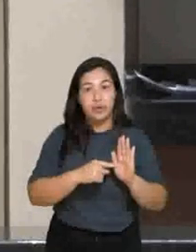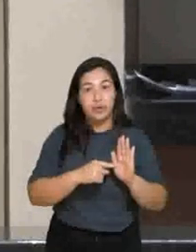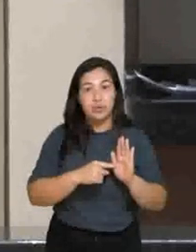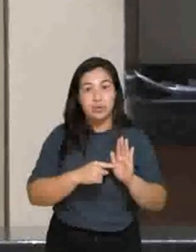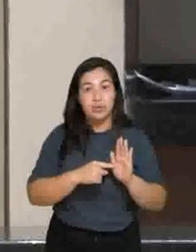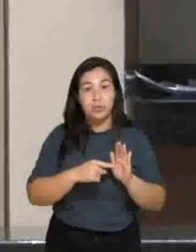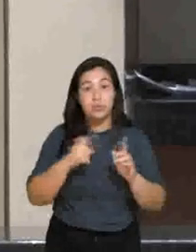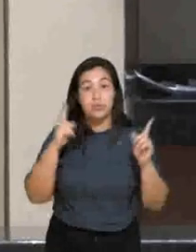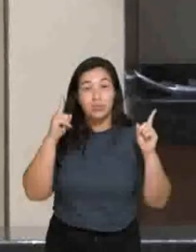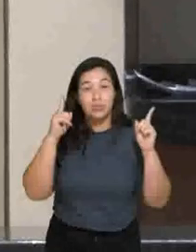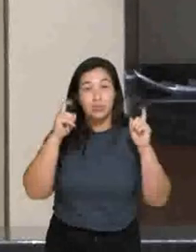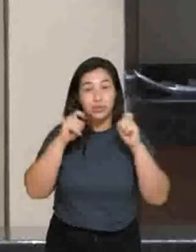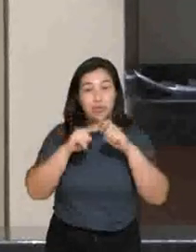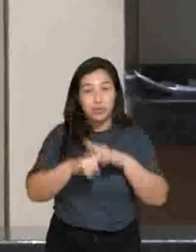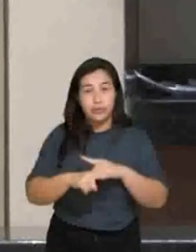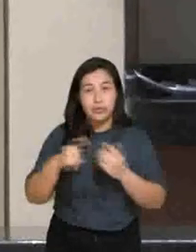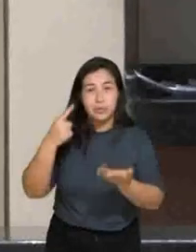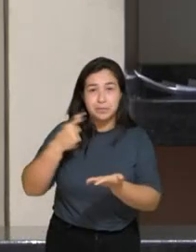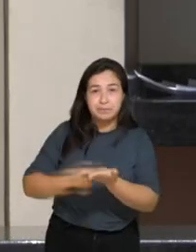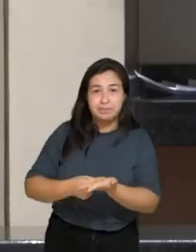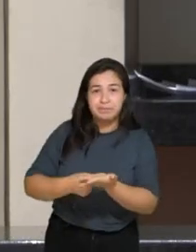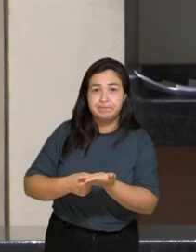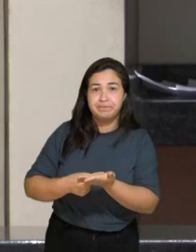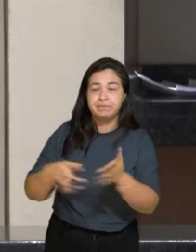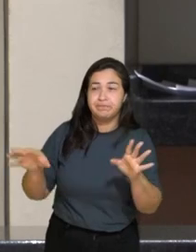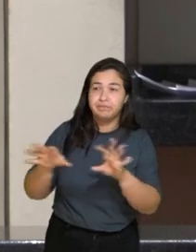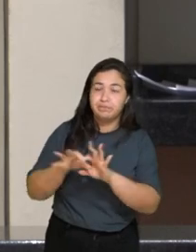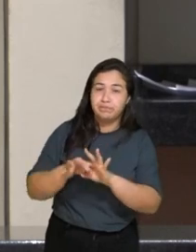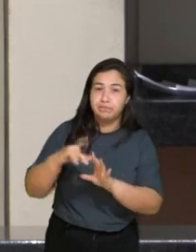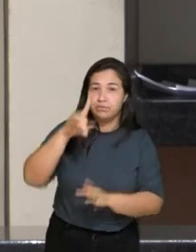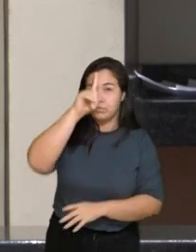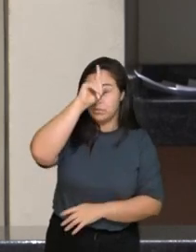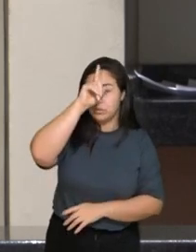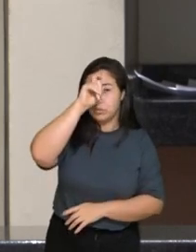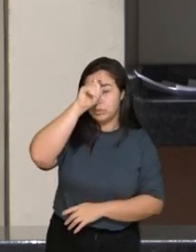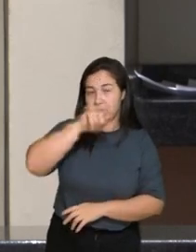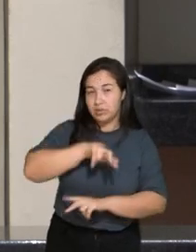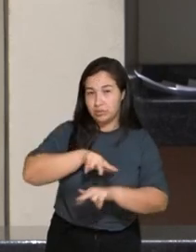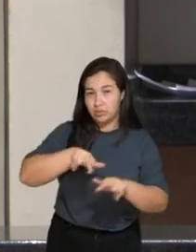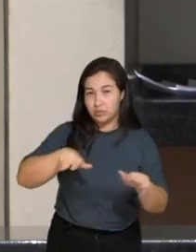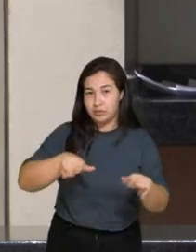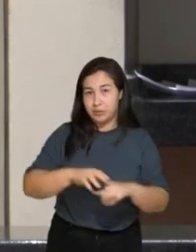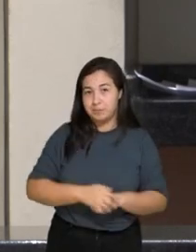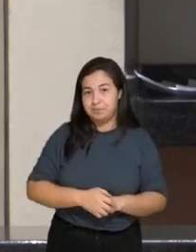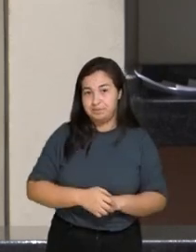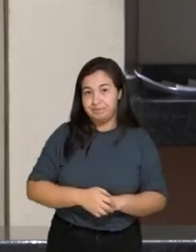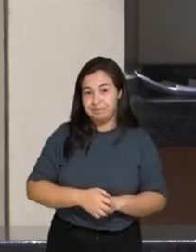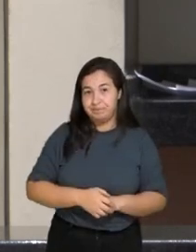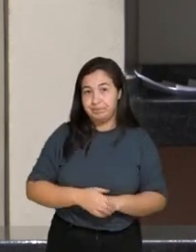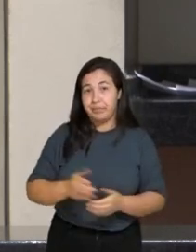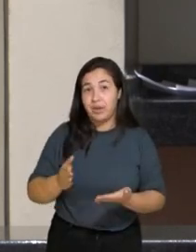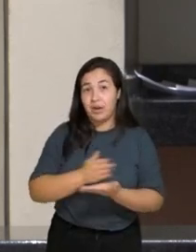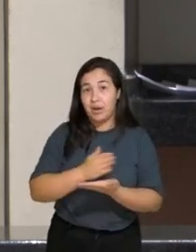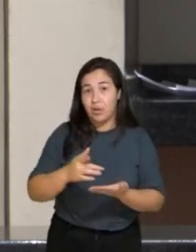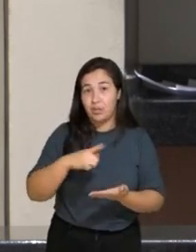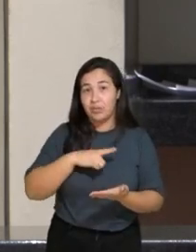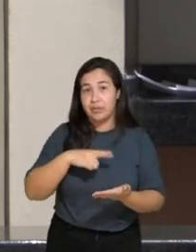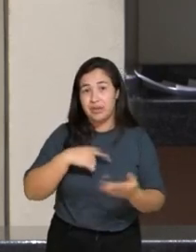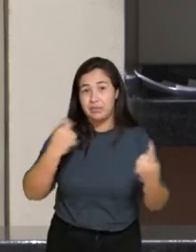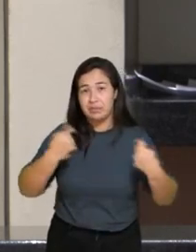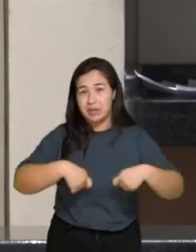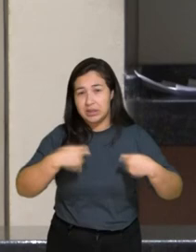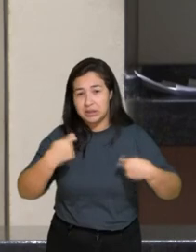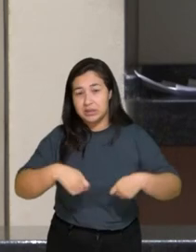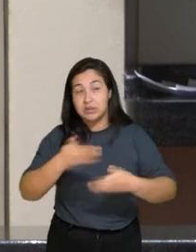formalizar convênios com os nossos hospitais do Estado de Santa Catarina, para justamente resolverem algumas demandas que os hospitais têm,